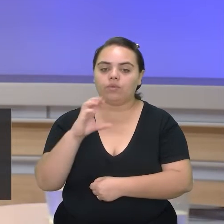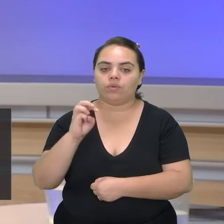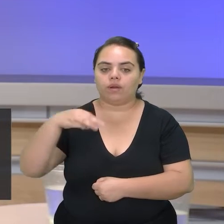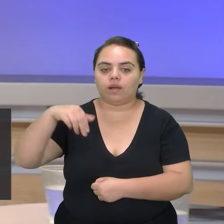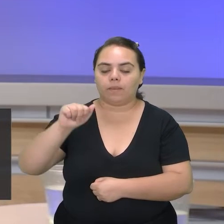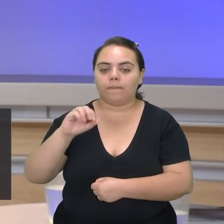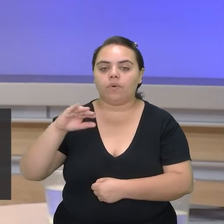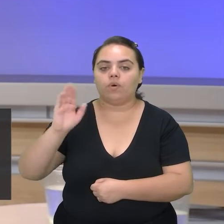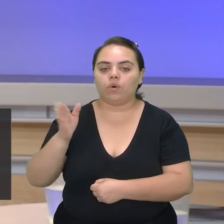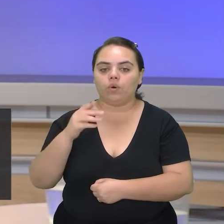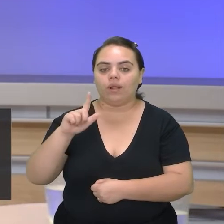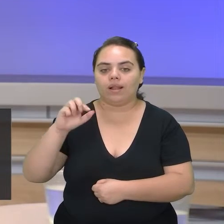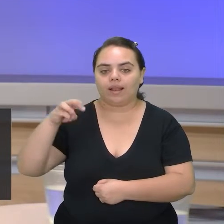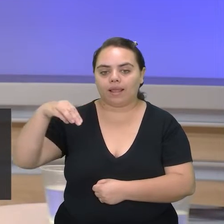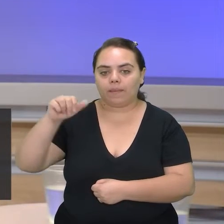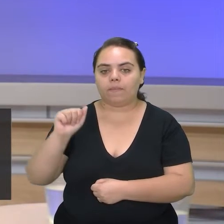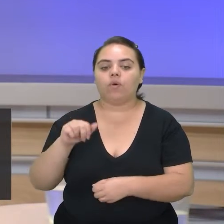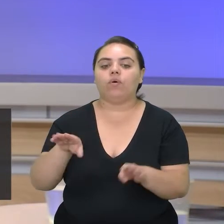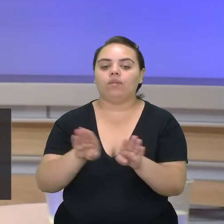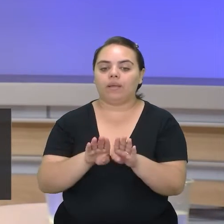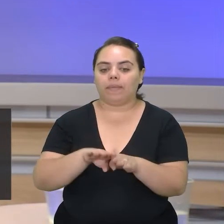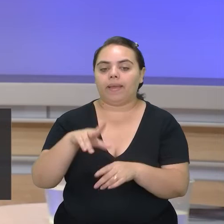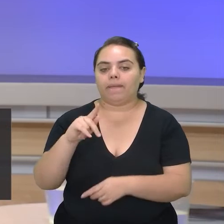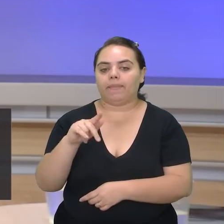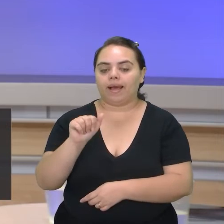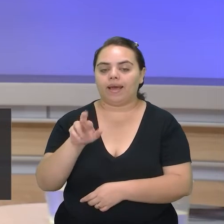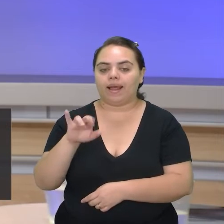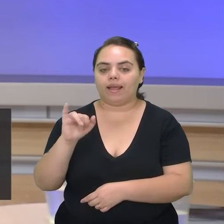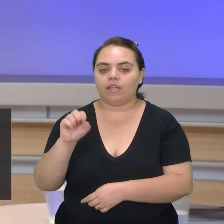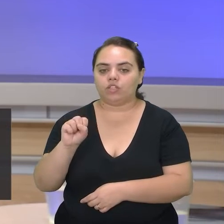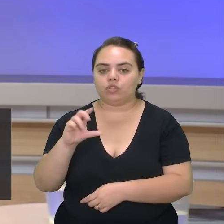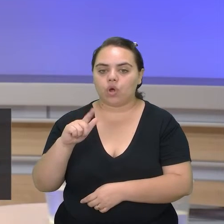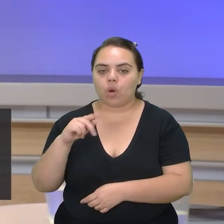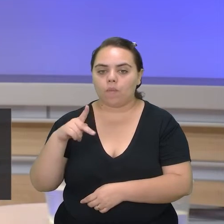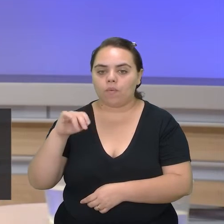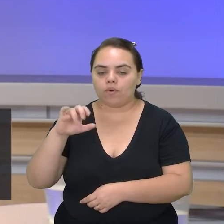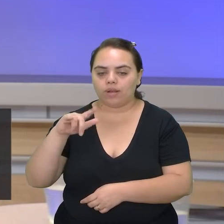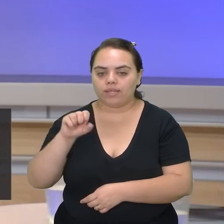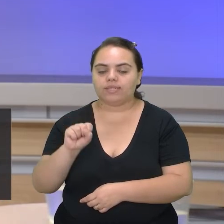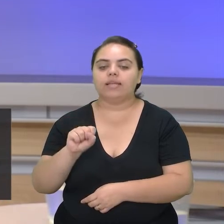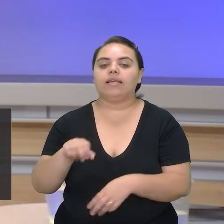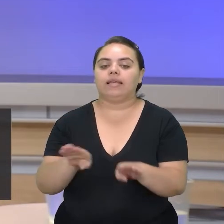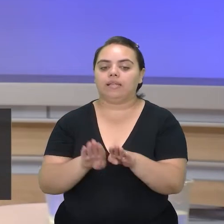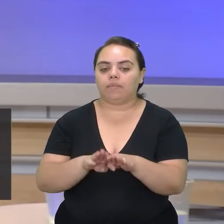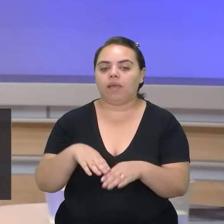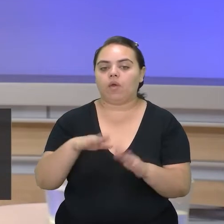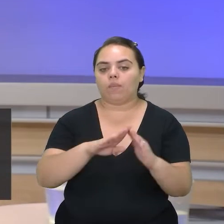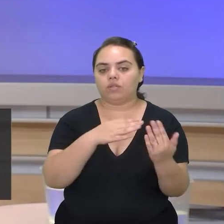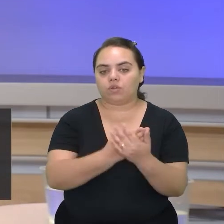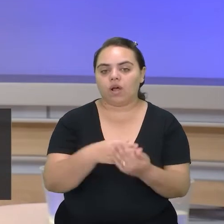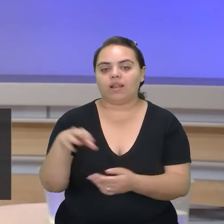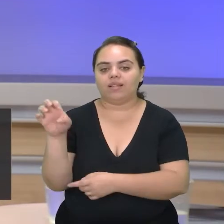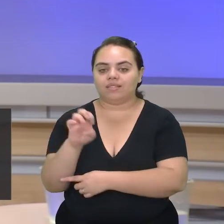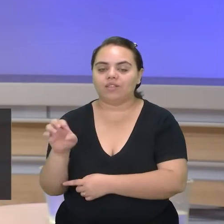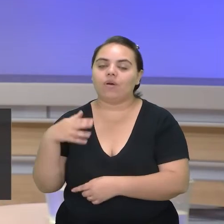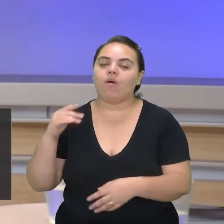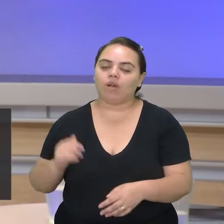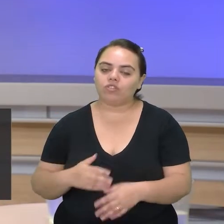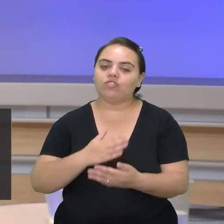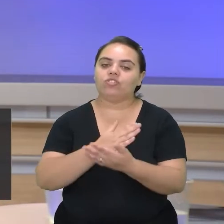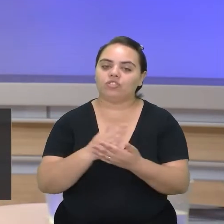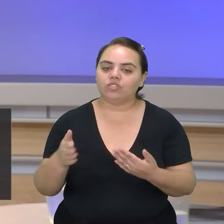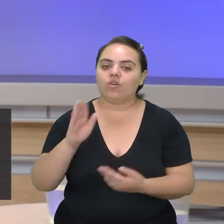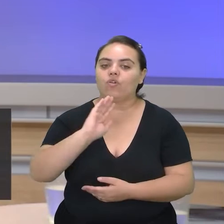no Paraisópolis, né, novamente. E uma escola estadual, que a gente já iniciou um diálogo direto. Que né? ótimo. Que é a